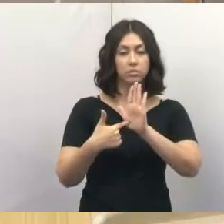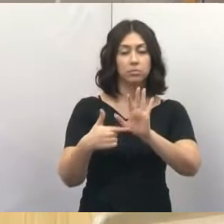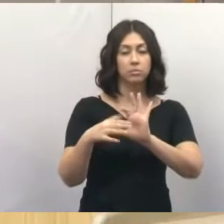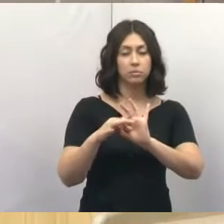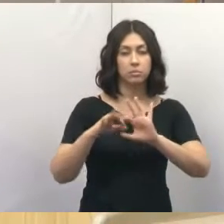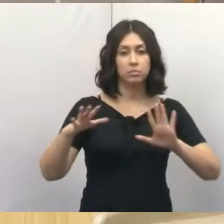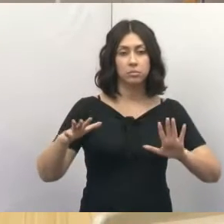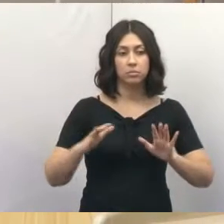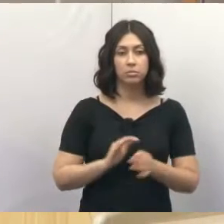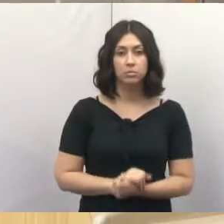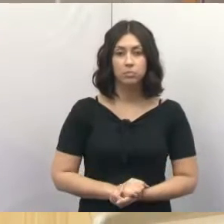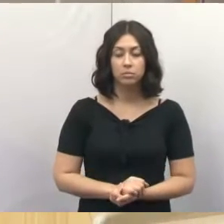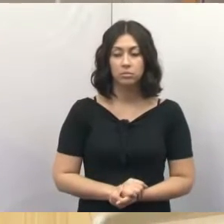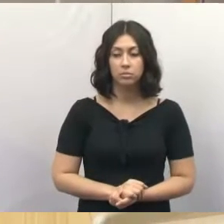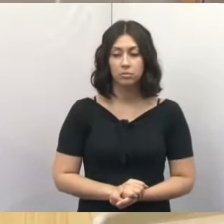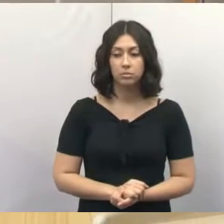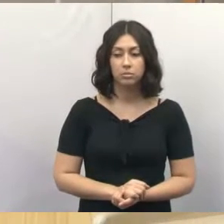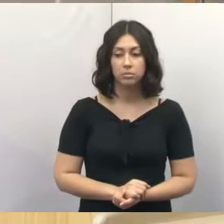capítulo 1º,